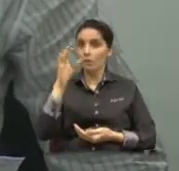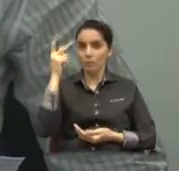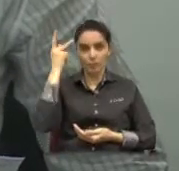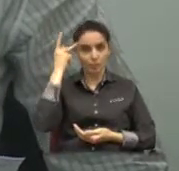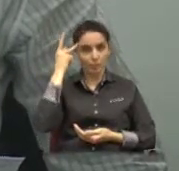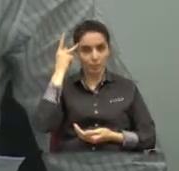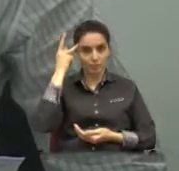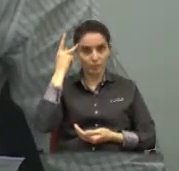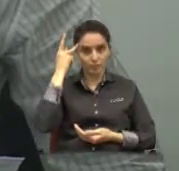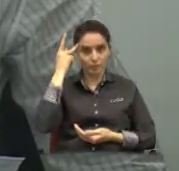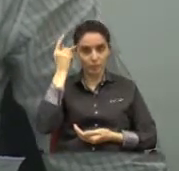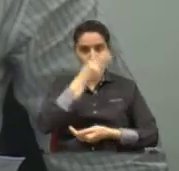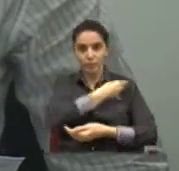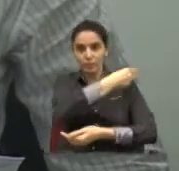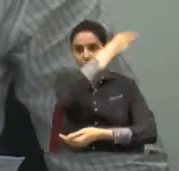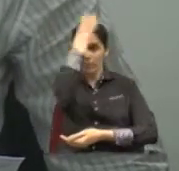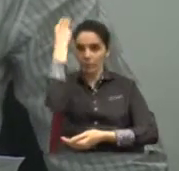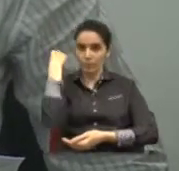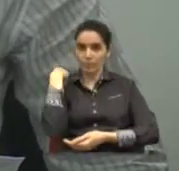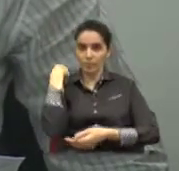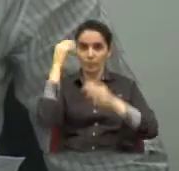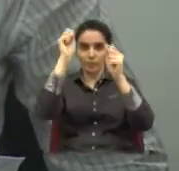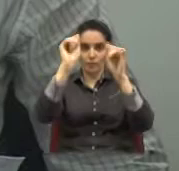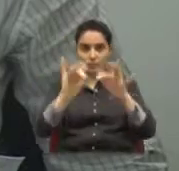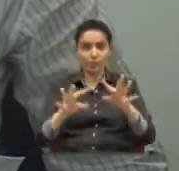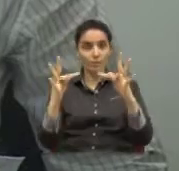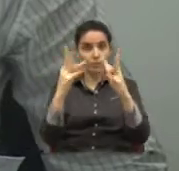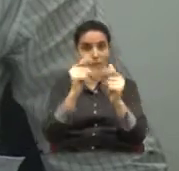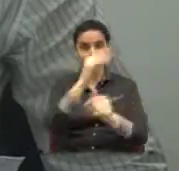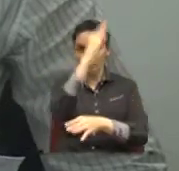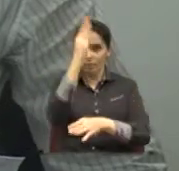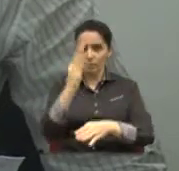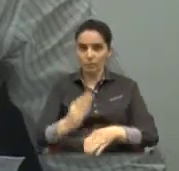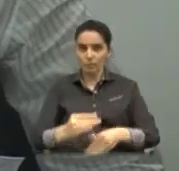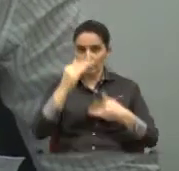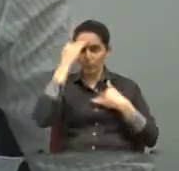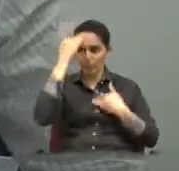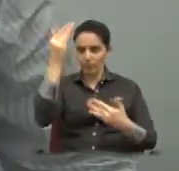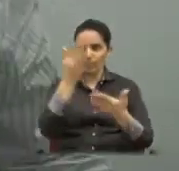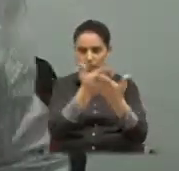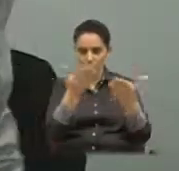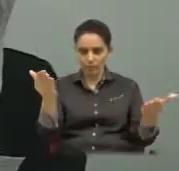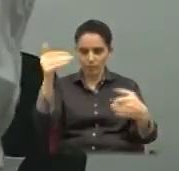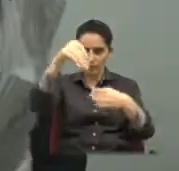é a padroeira de todo o Brasil. Então, muito obrigado a todos que deram seu sim.